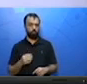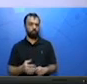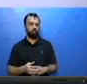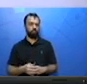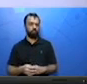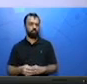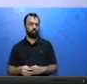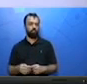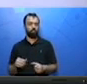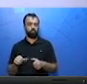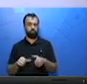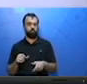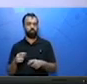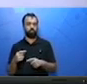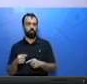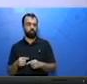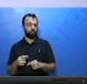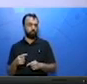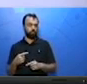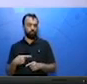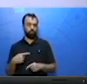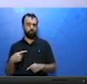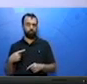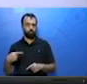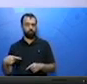Faz aqui a regra de sinal, menos com menos dá mais.